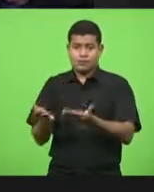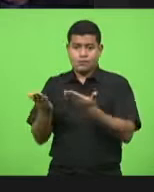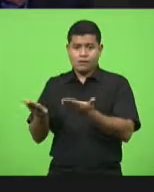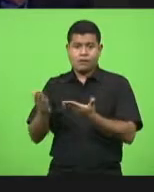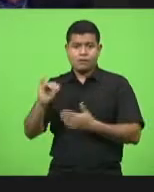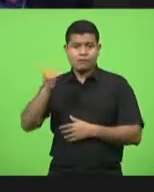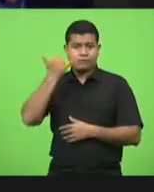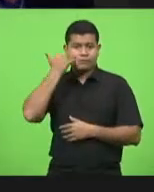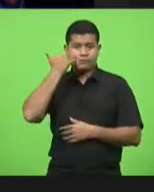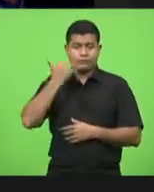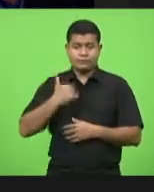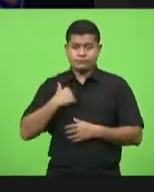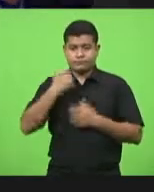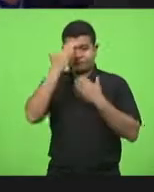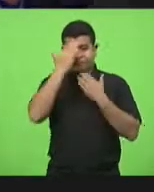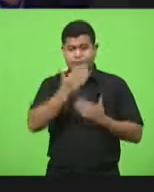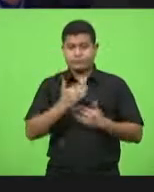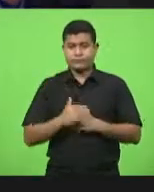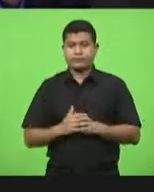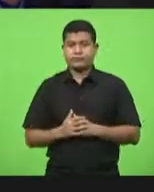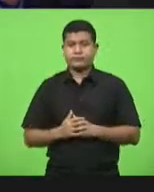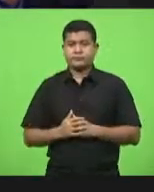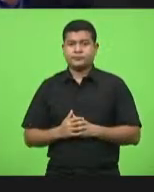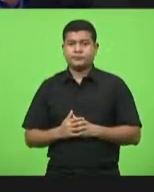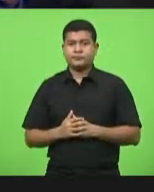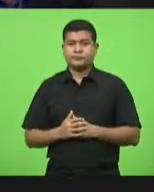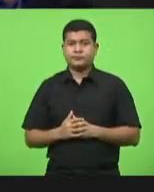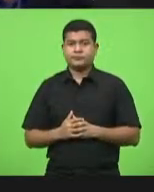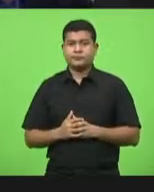Gessel. Obrigado. Viu? Ok. Será concedido.